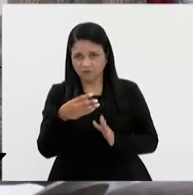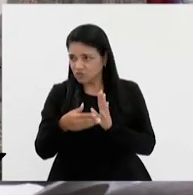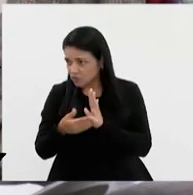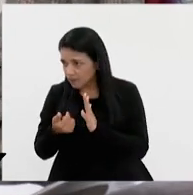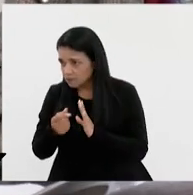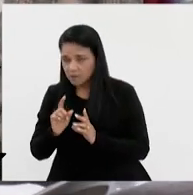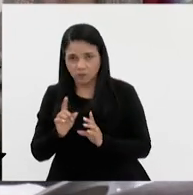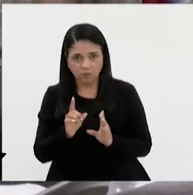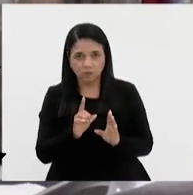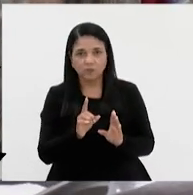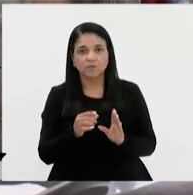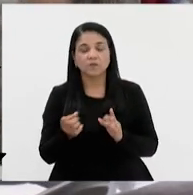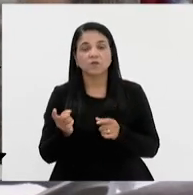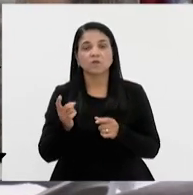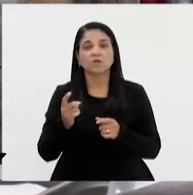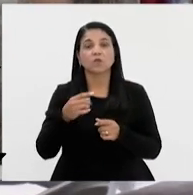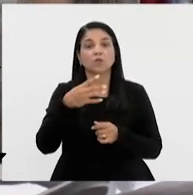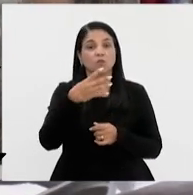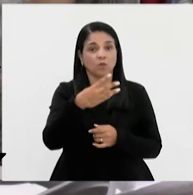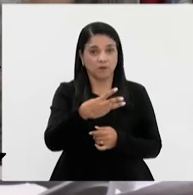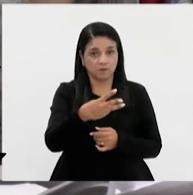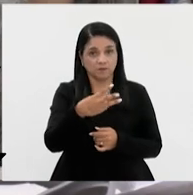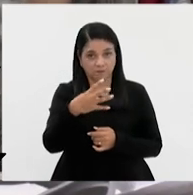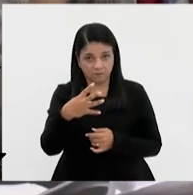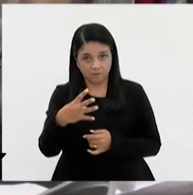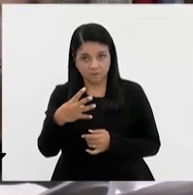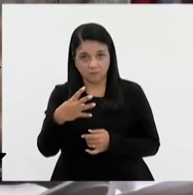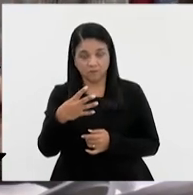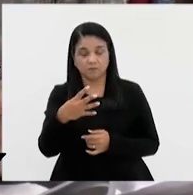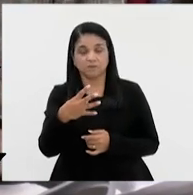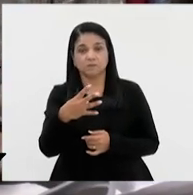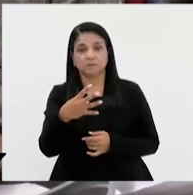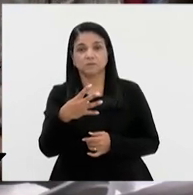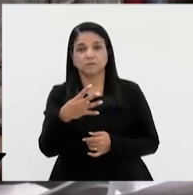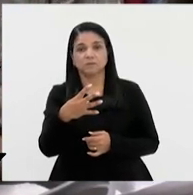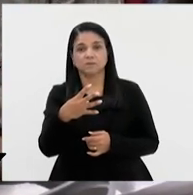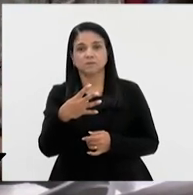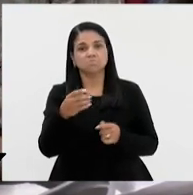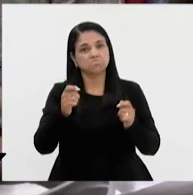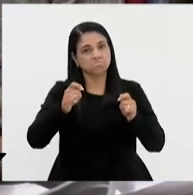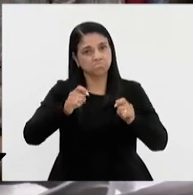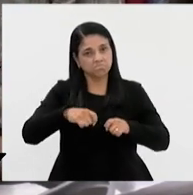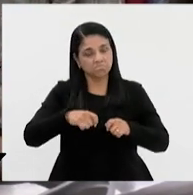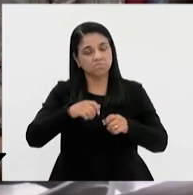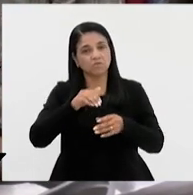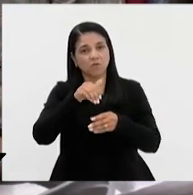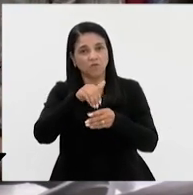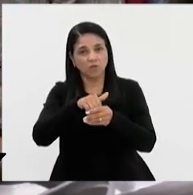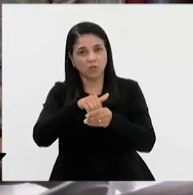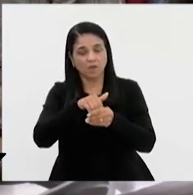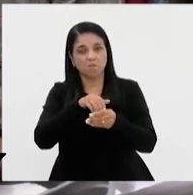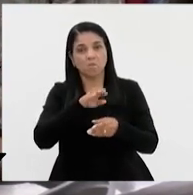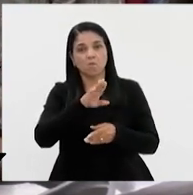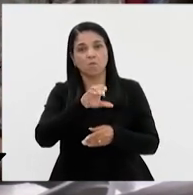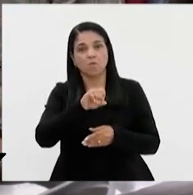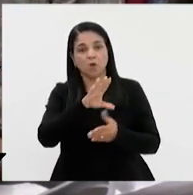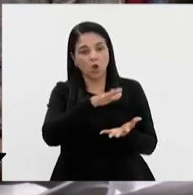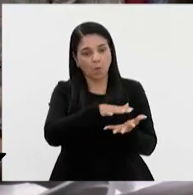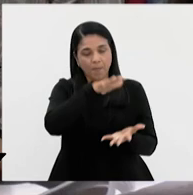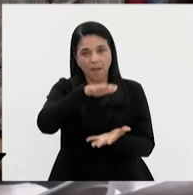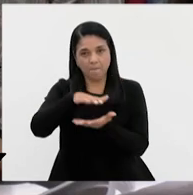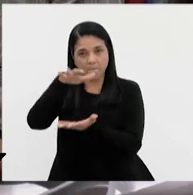Então, votando aqui o 43, coloco aqui a possibilidade então, de votar em bloco. Pela anexação. É o